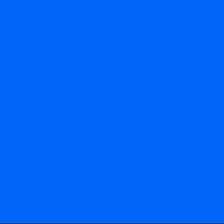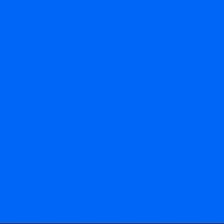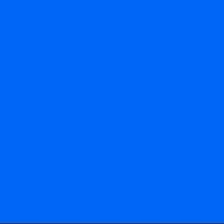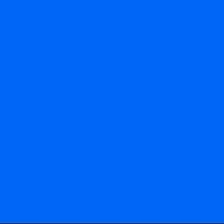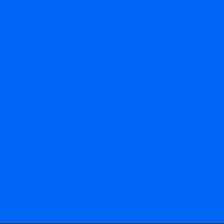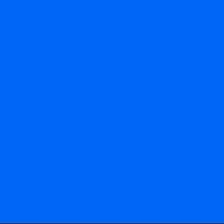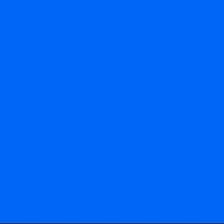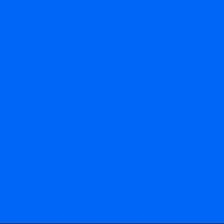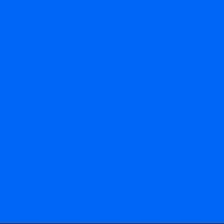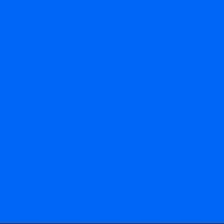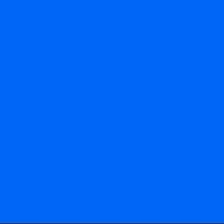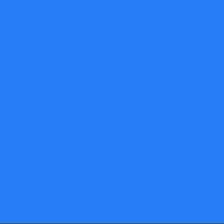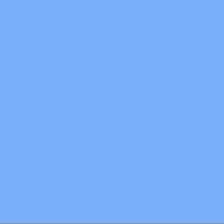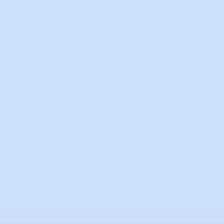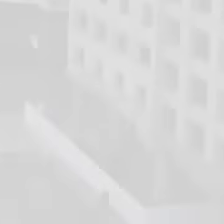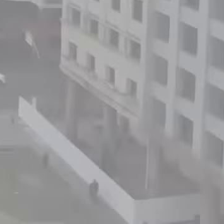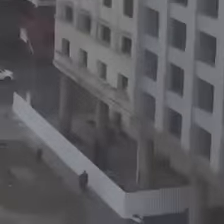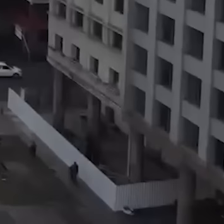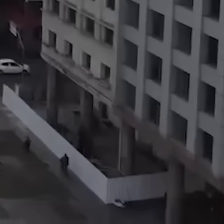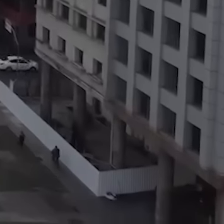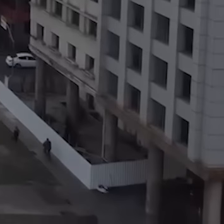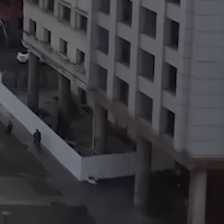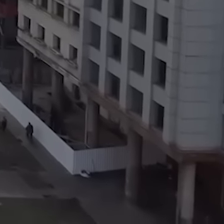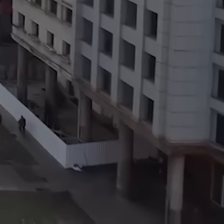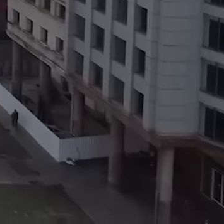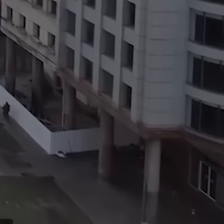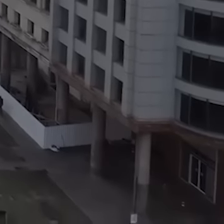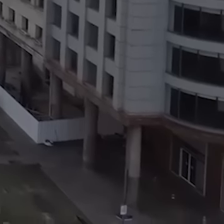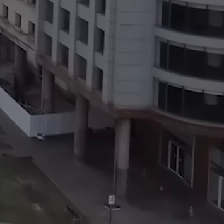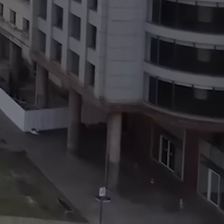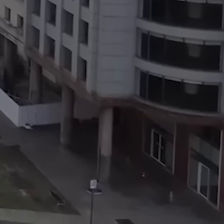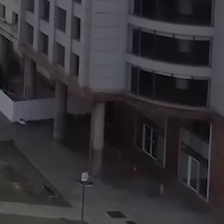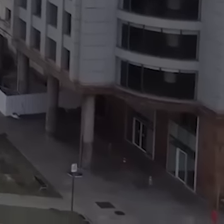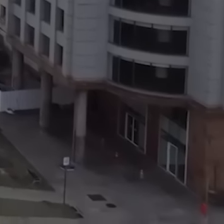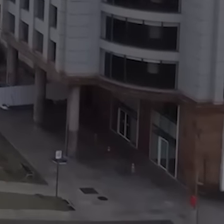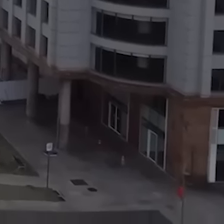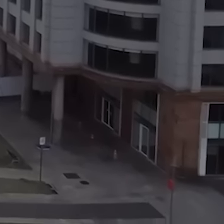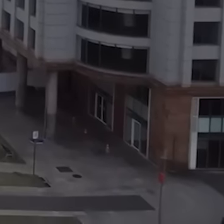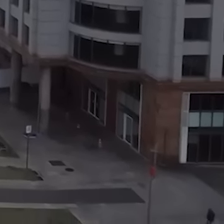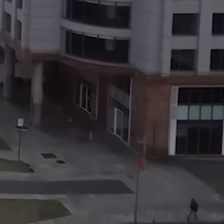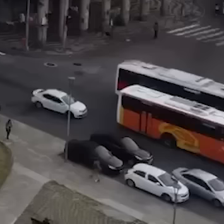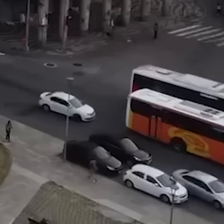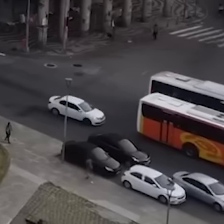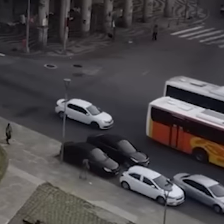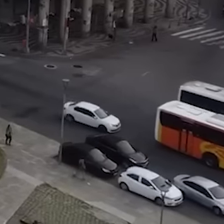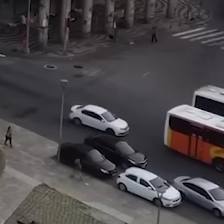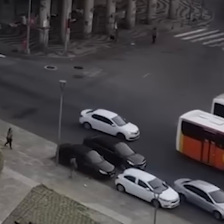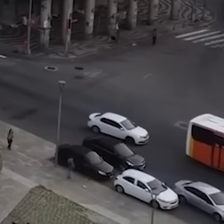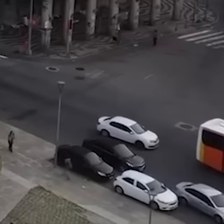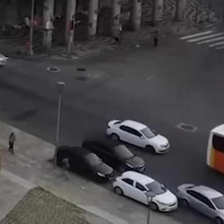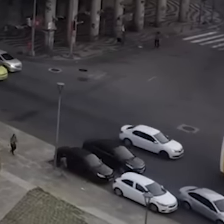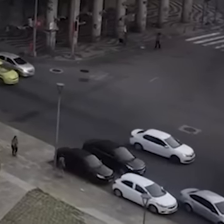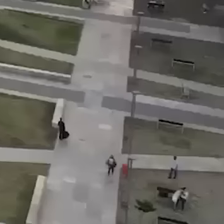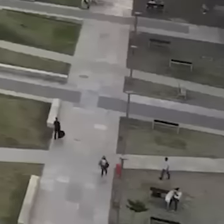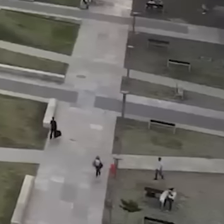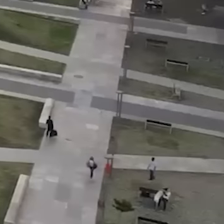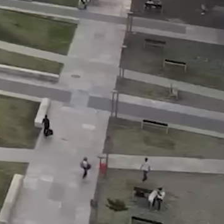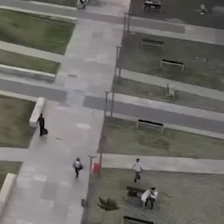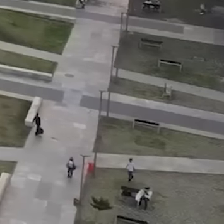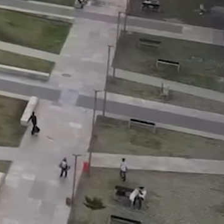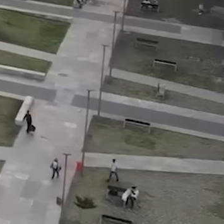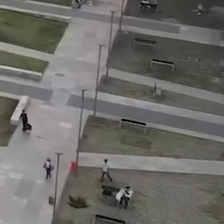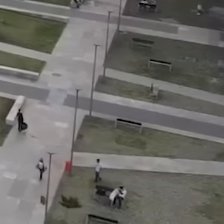Vargas, patrocínio do Banco do Brasil. Muito antes de criar o seu centro cultural, o Banco do Brasil já investia em cultura. Sua